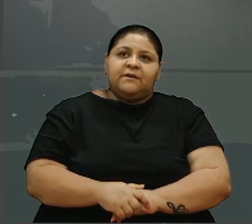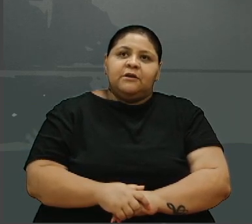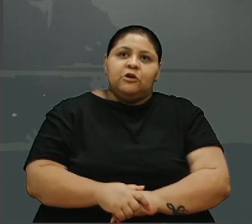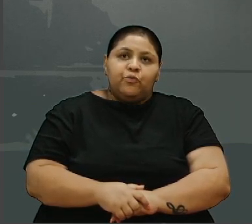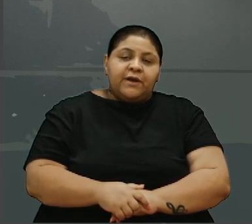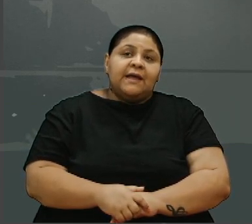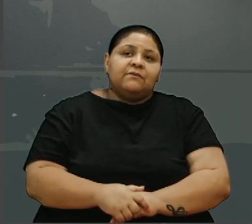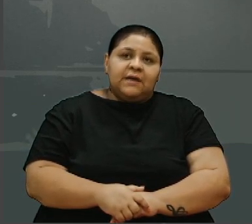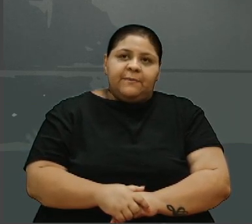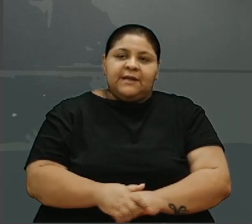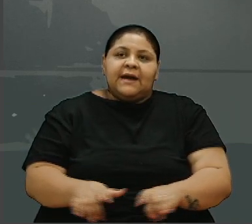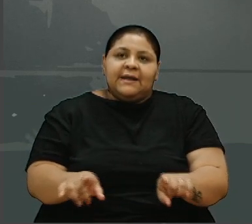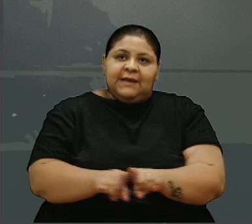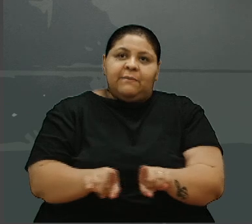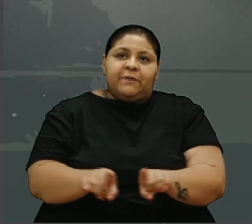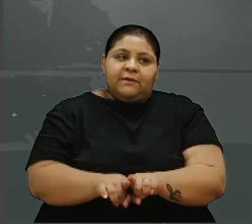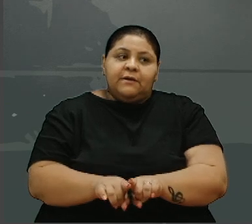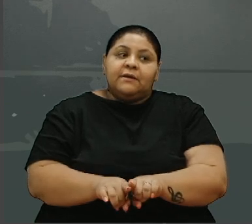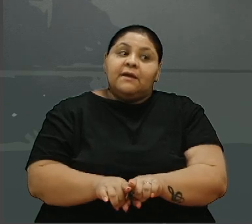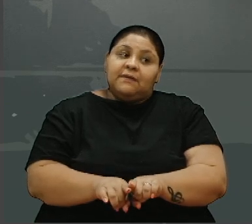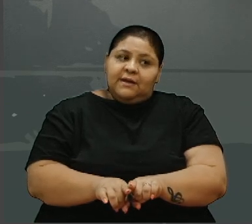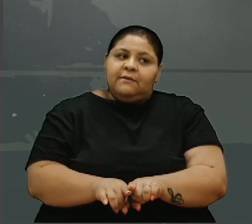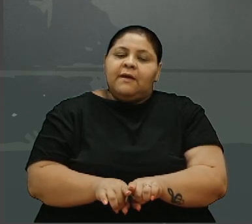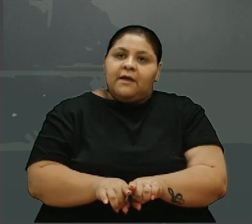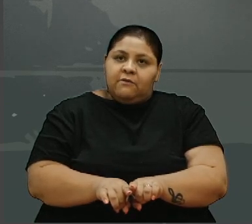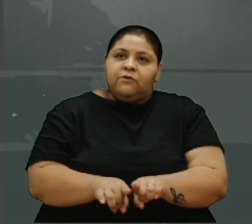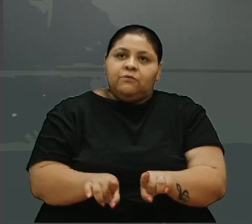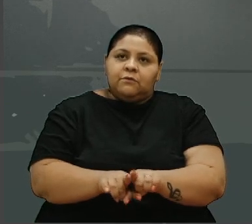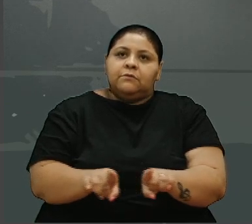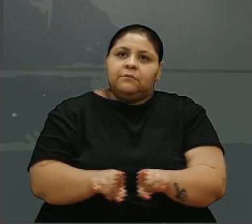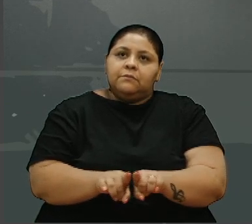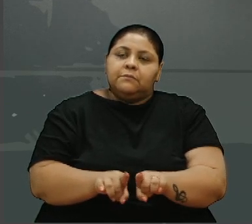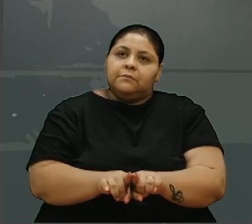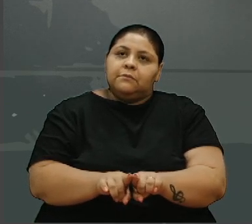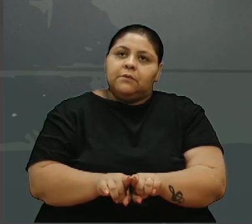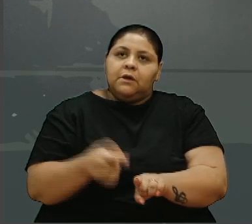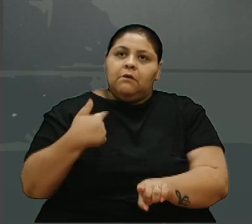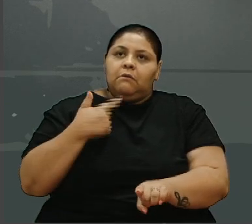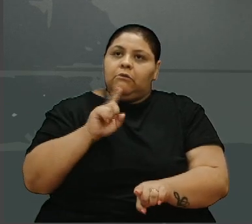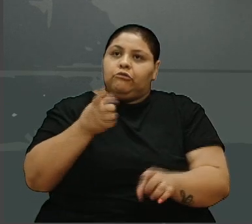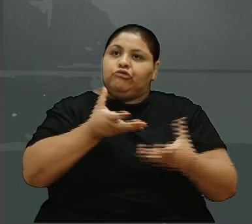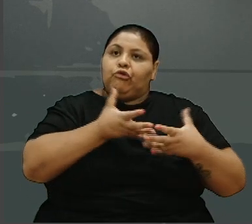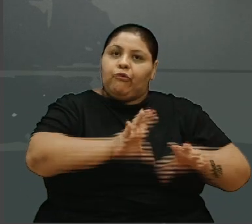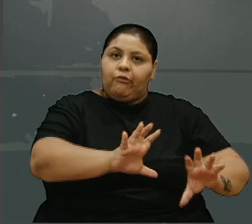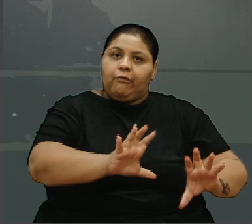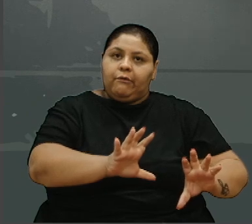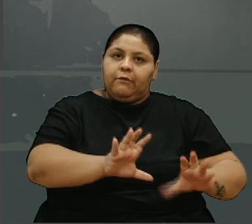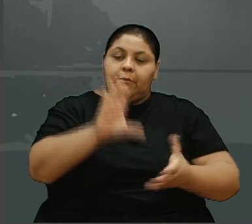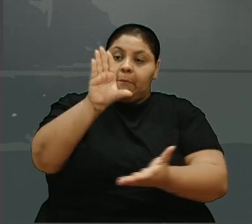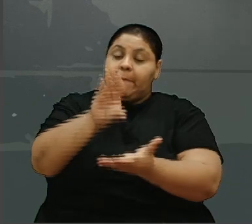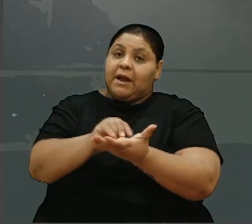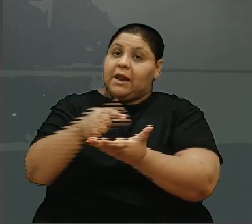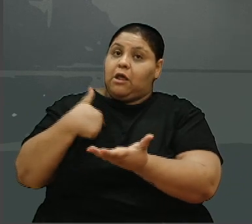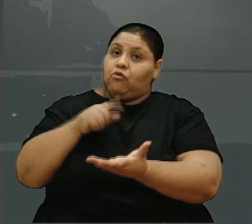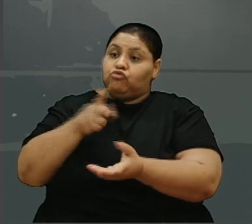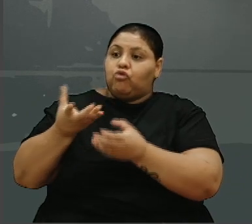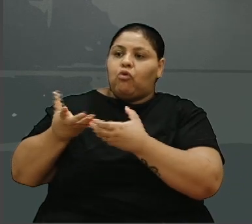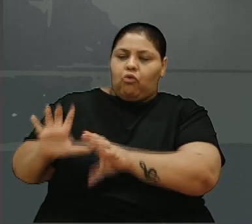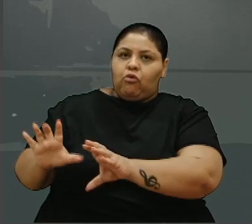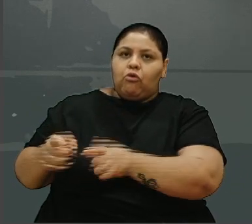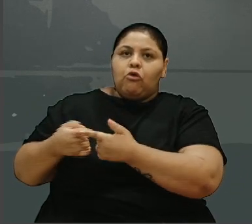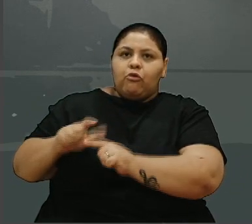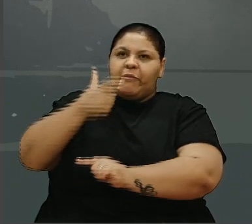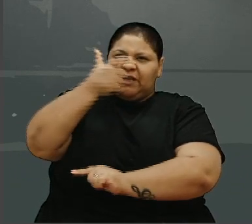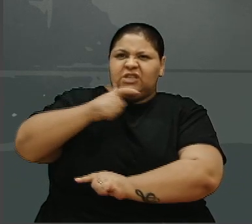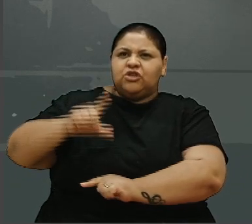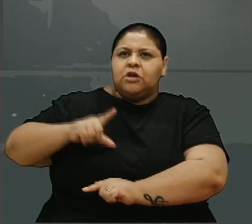o princípio da liberdade do debate, como eu já falei, não sou contra. Que fique registrado aqui, eu não sou contra, mas eu acho que o pai